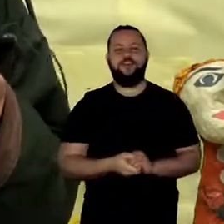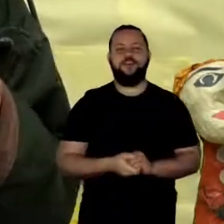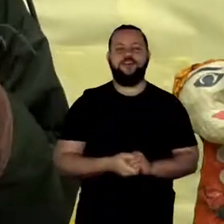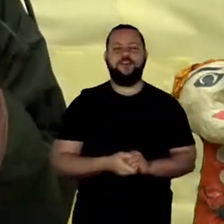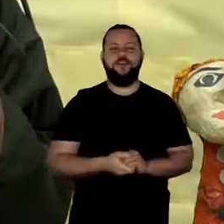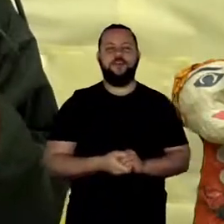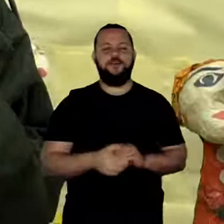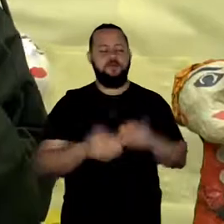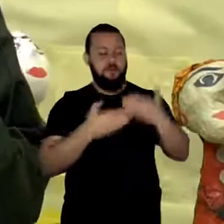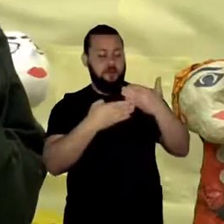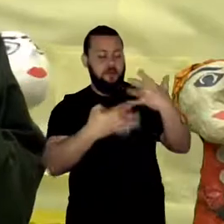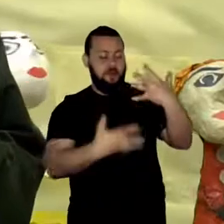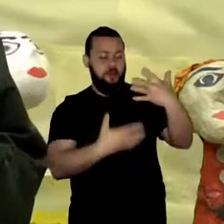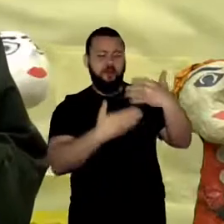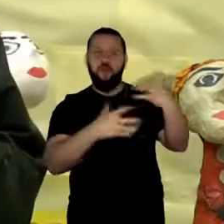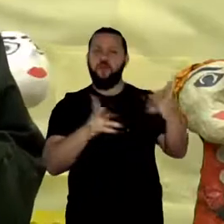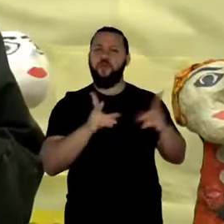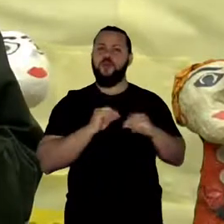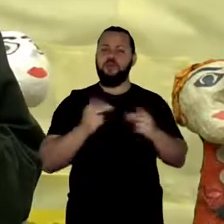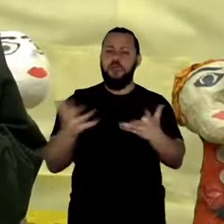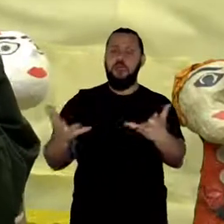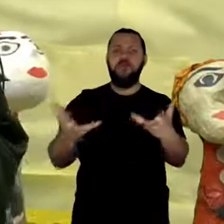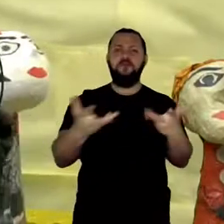Desgenitalize, colocou Ana Maravilhosa,